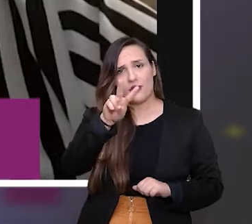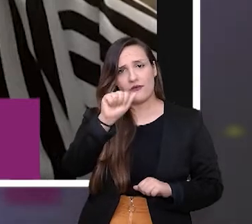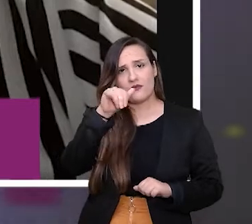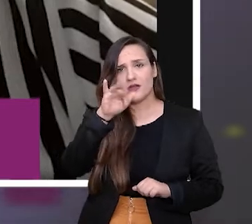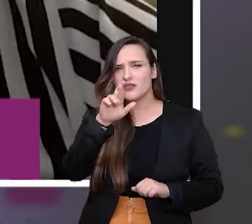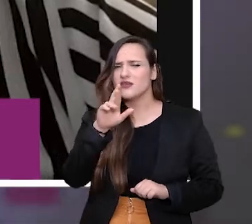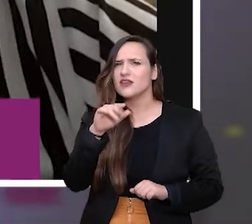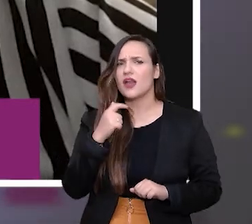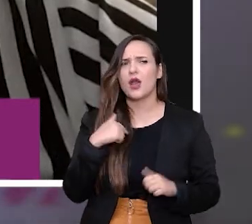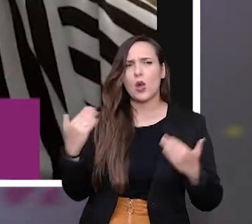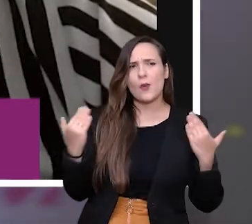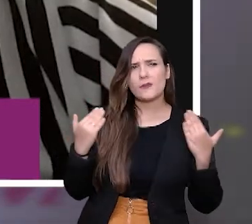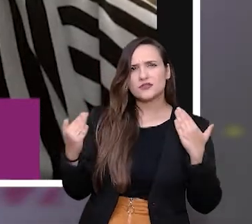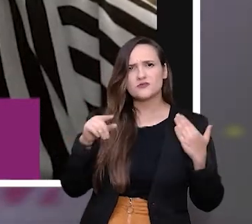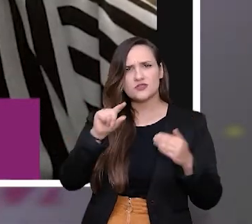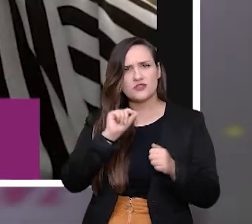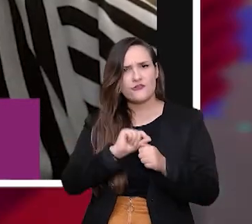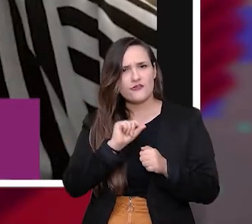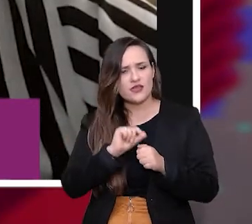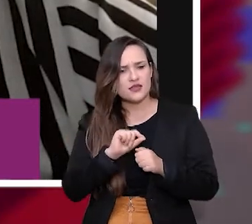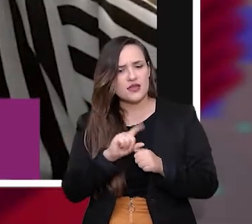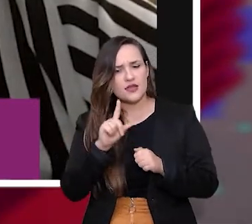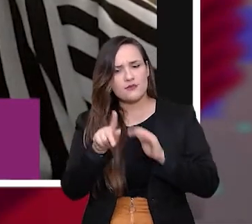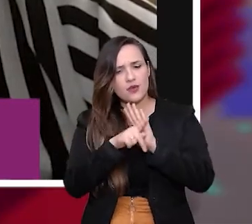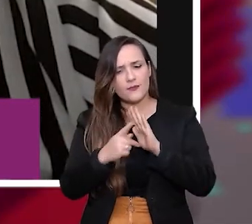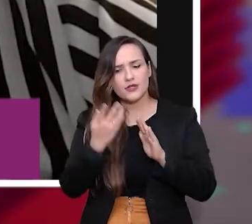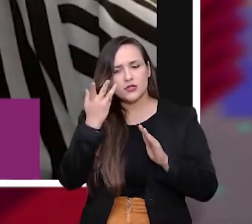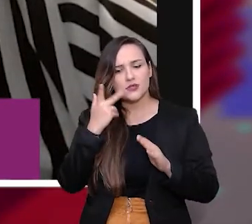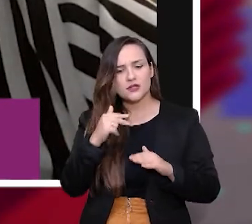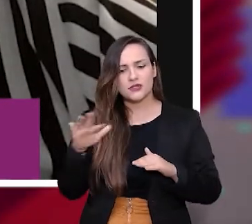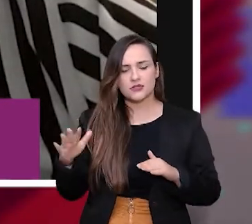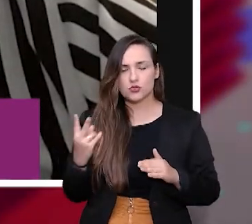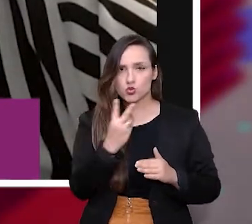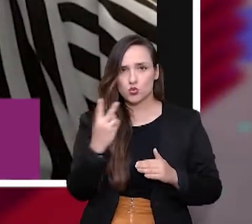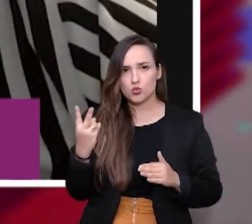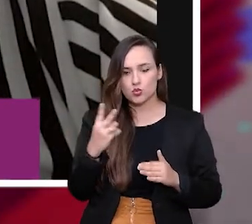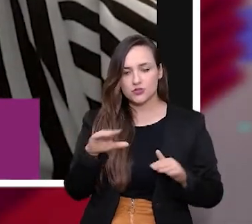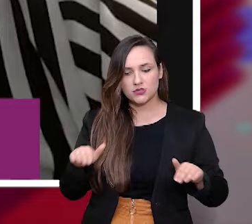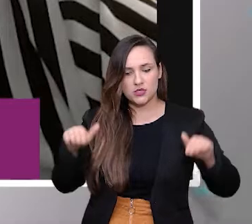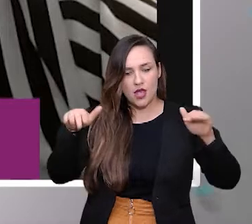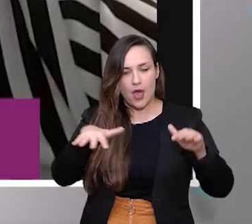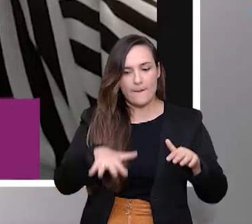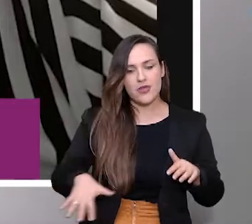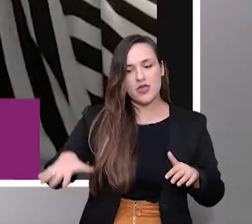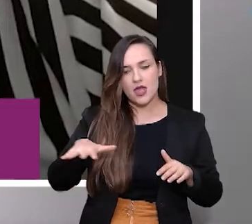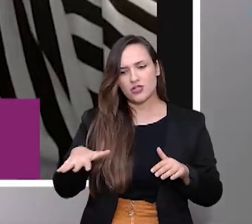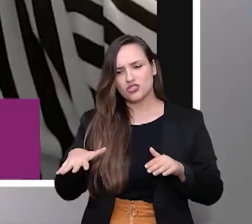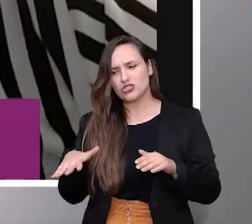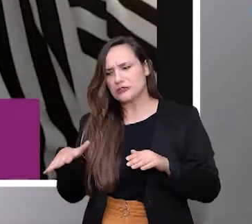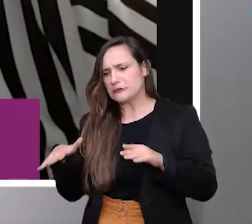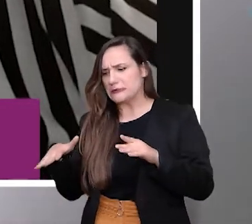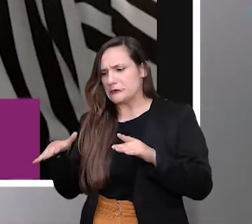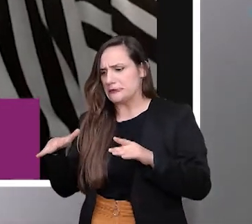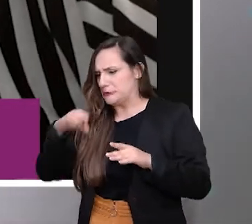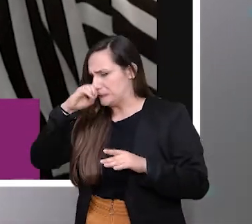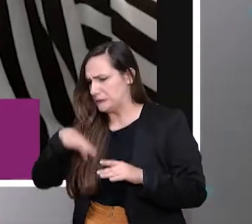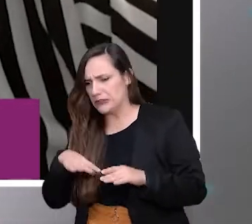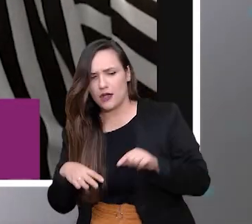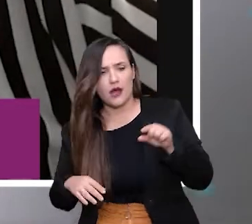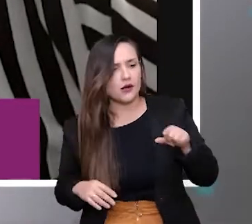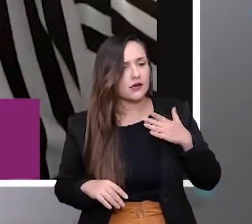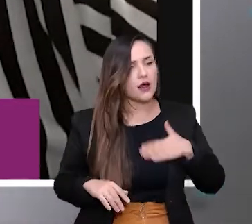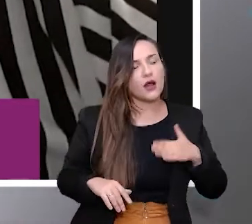muito, Avani, desse paralelo que você fez com a criação das crianças num ambiente calmo e num ambiente